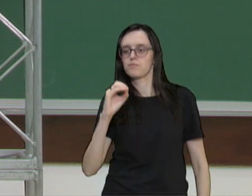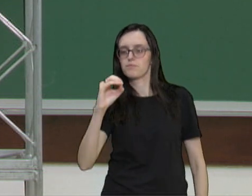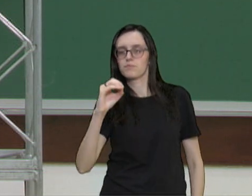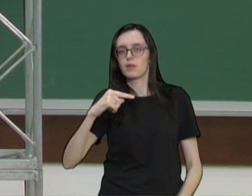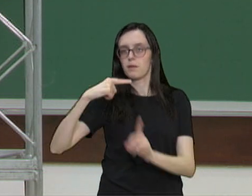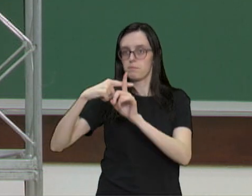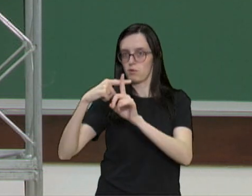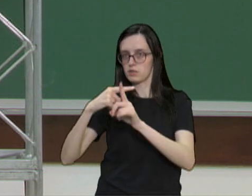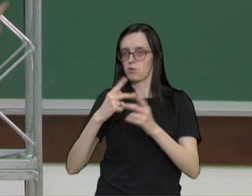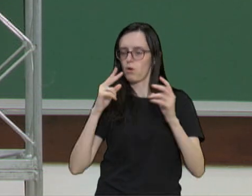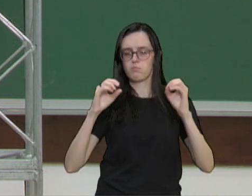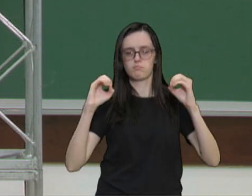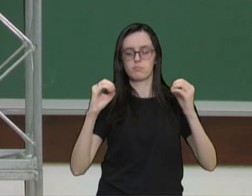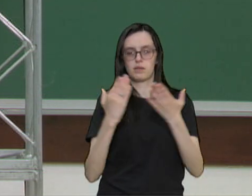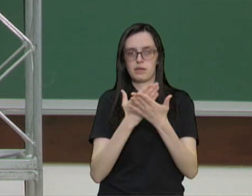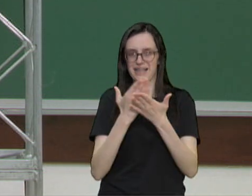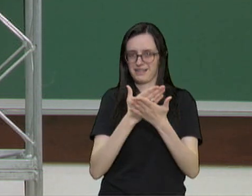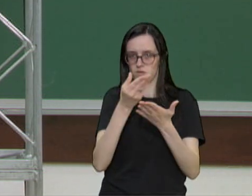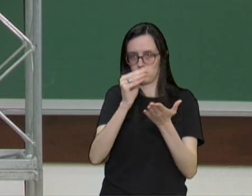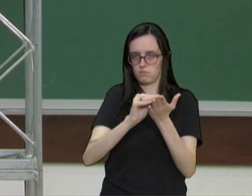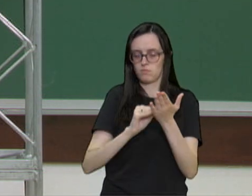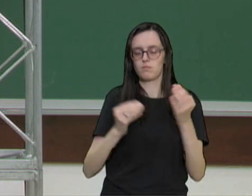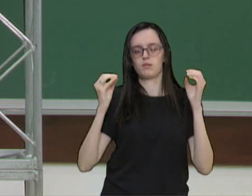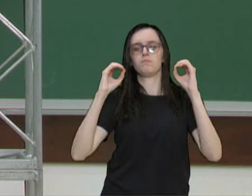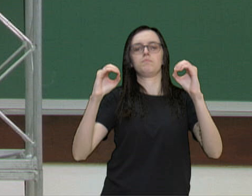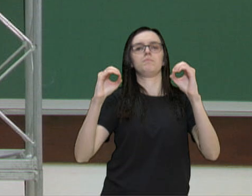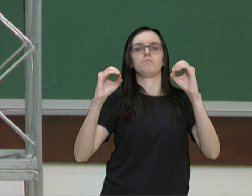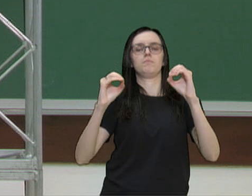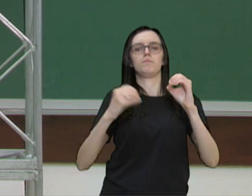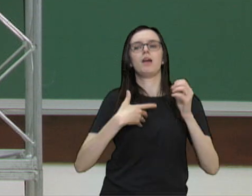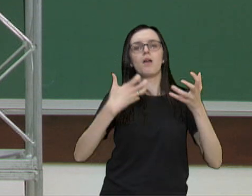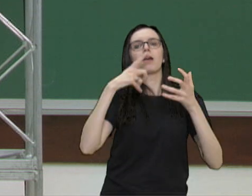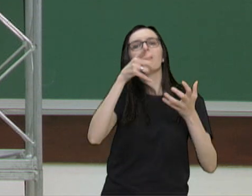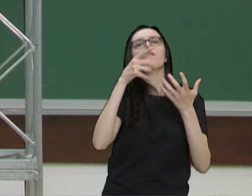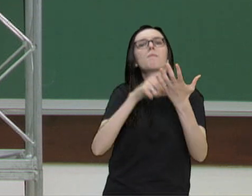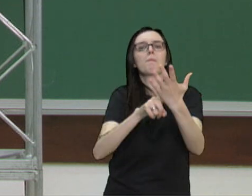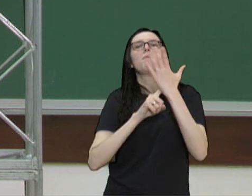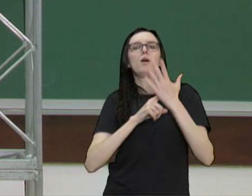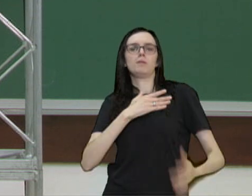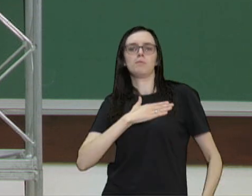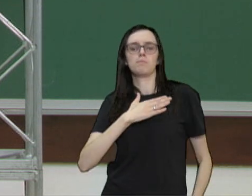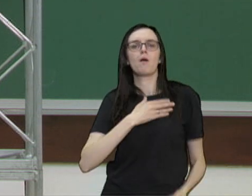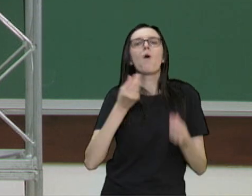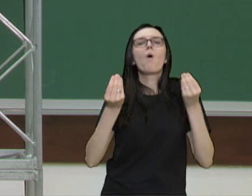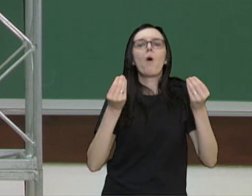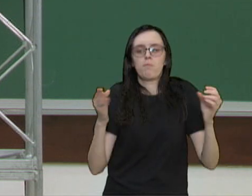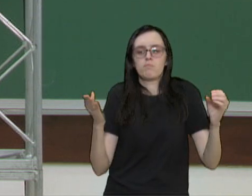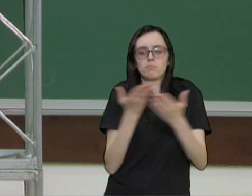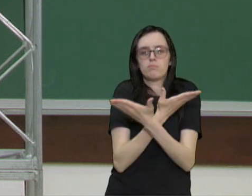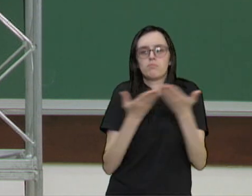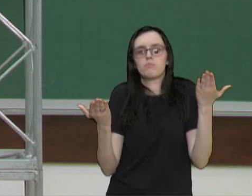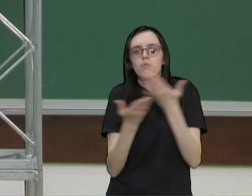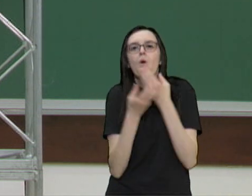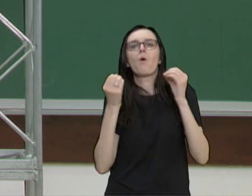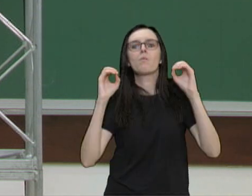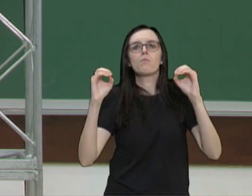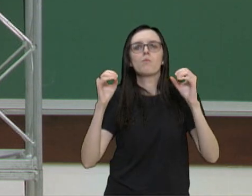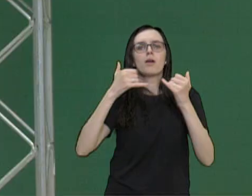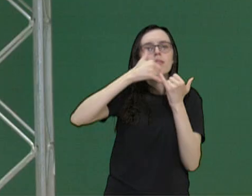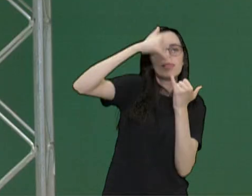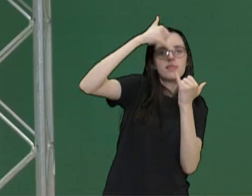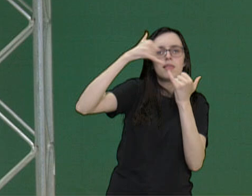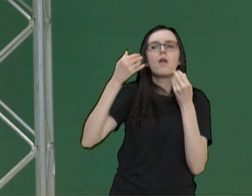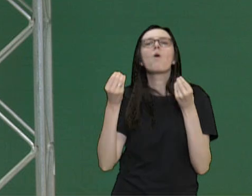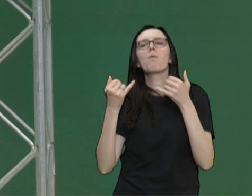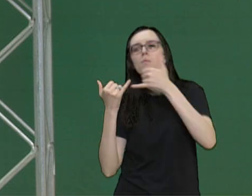carga positiva também no seu caderno. E eu quero que você represente como seria a interação das linhas de campo elétrico